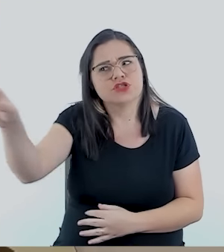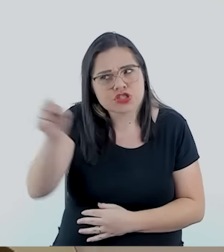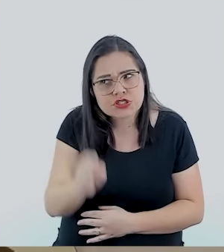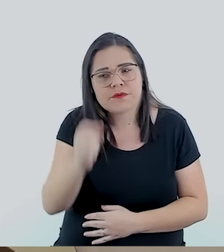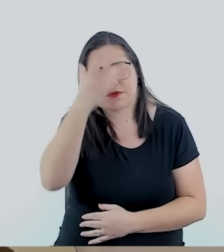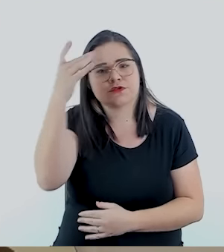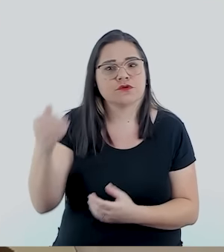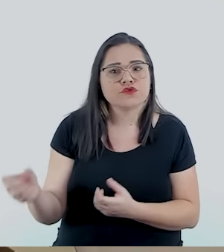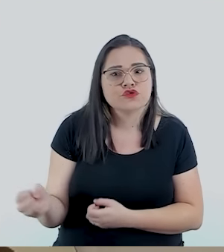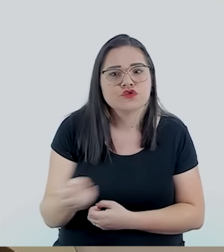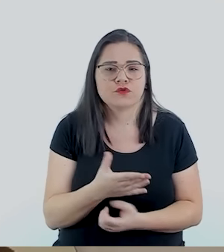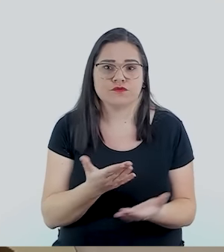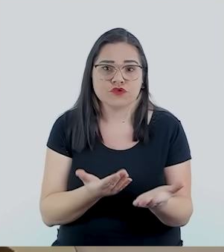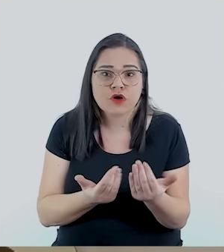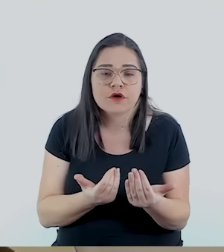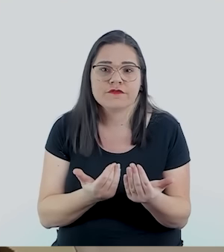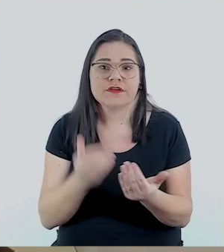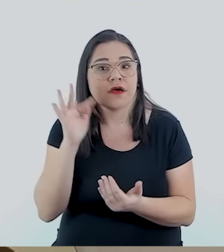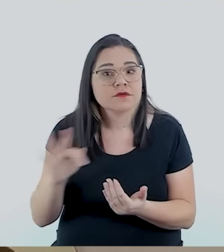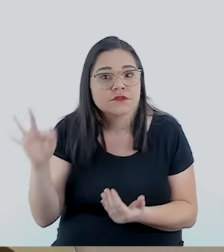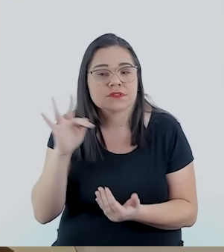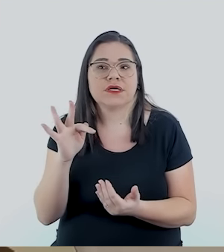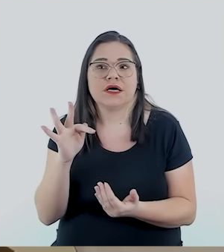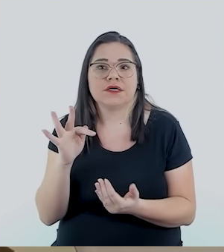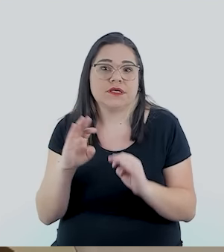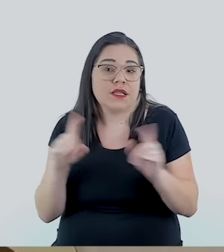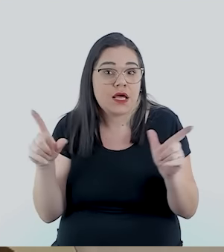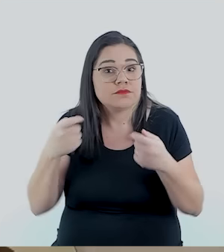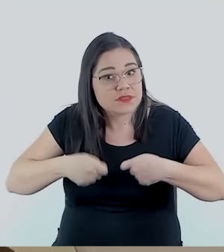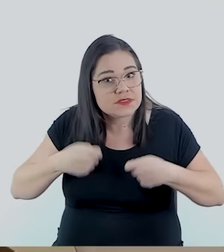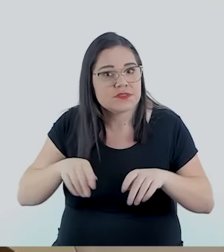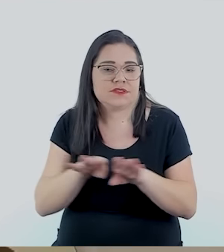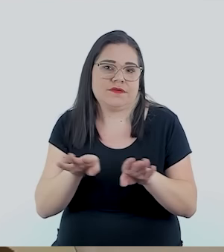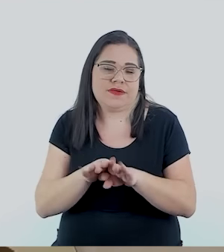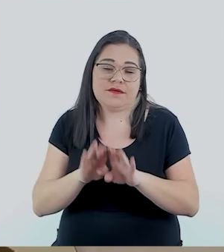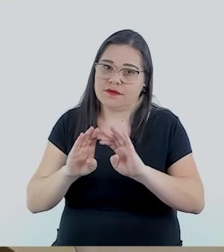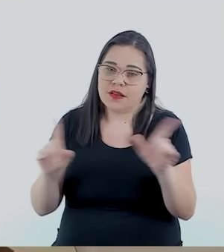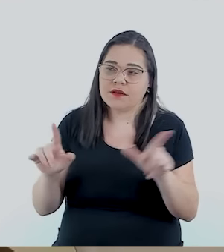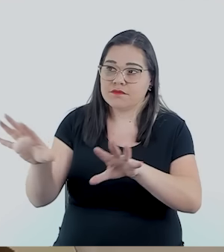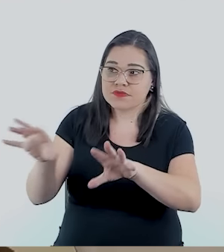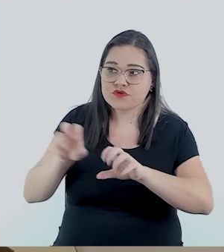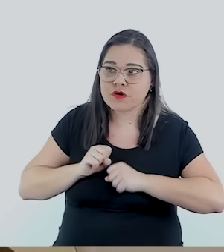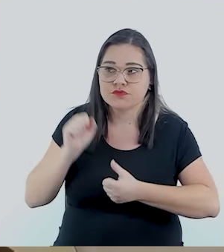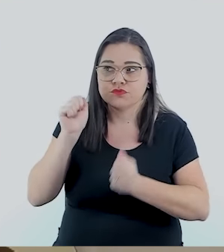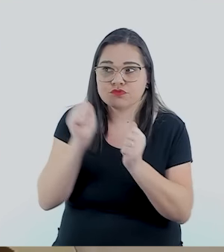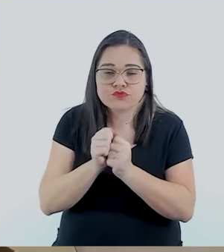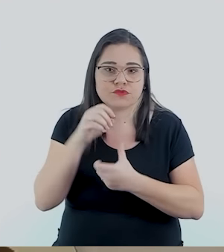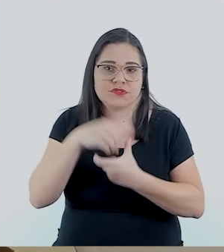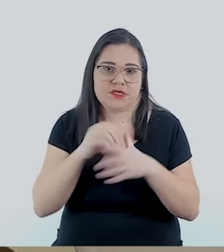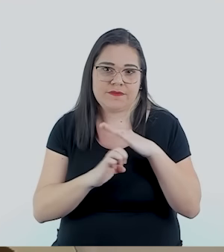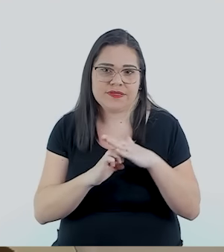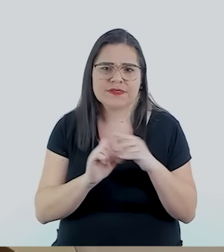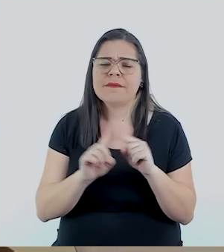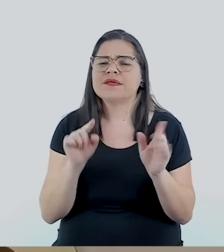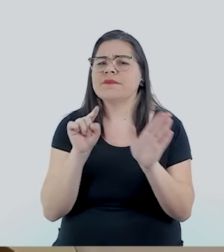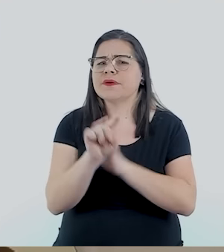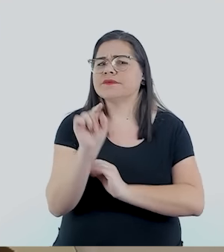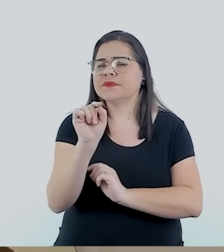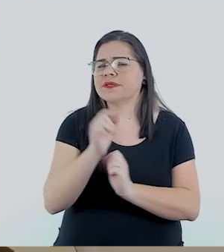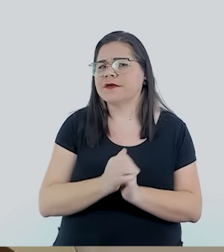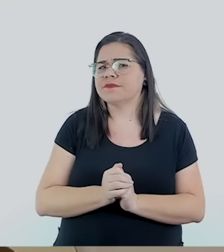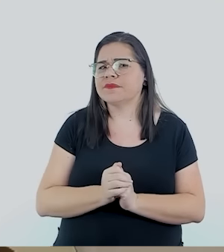também absorver essa força né essa força de trabalho que sai da faculdade tá certo a gente absorver dentro das corporações mas a pergunta é